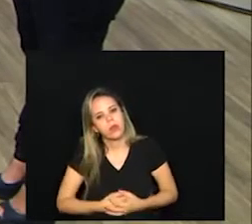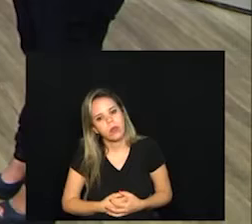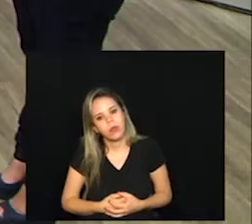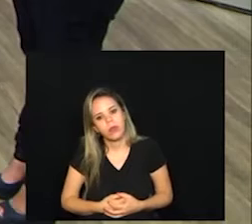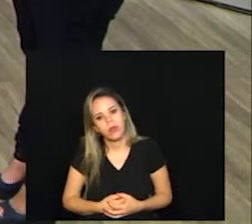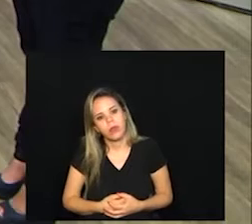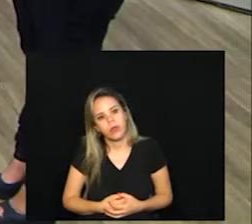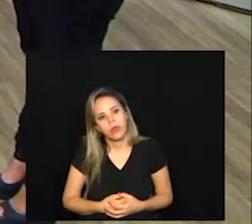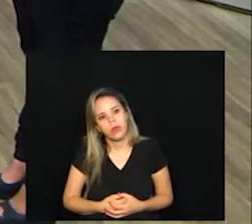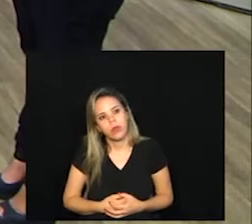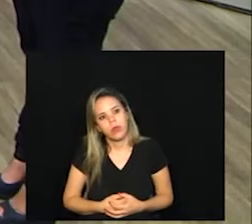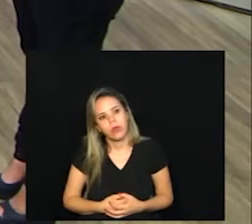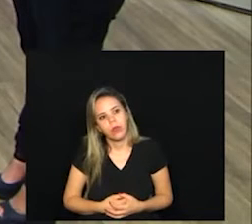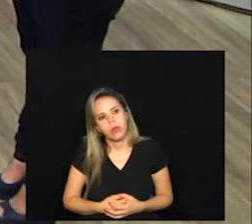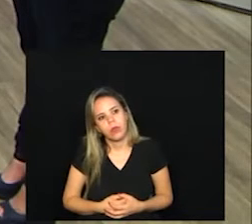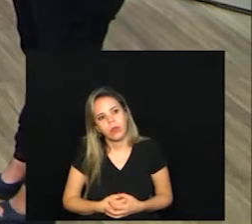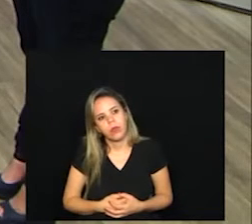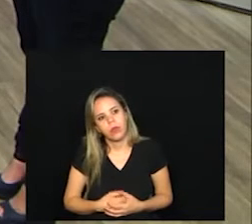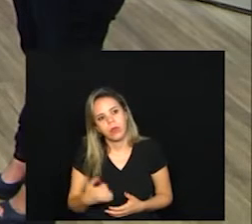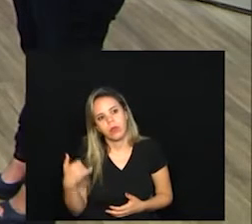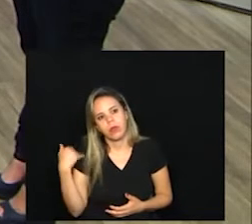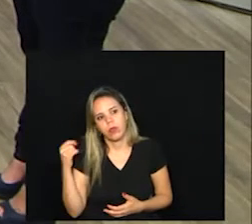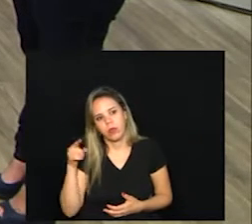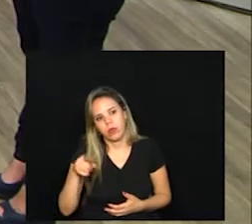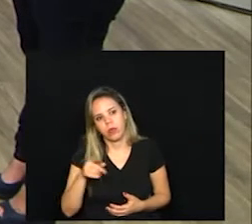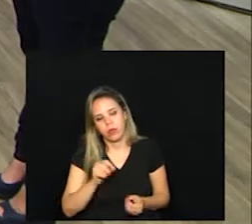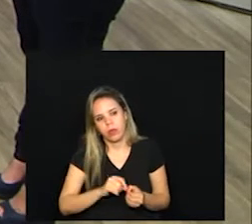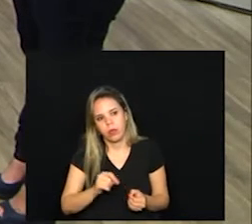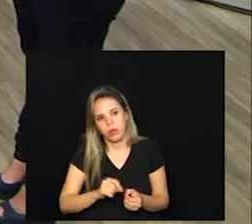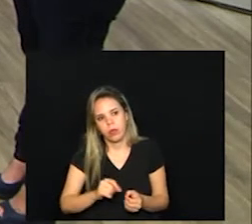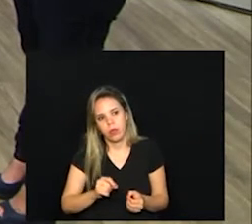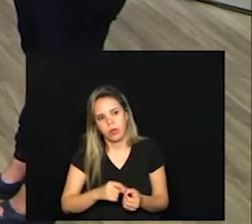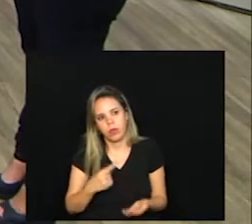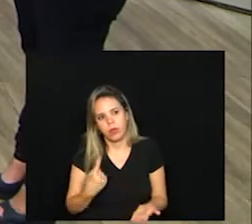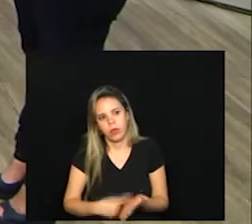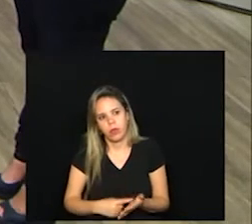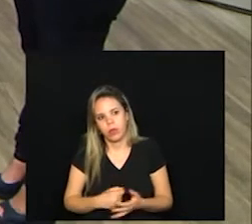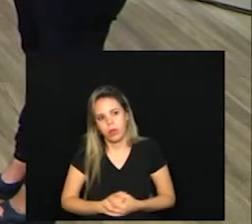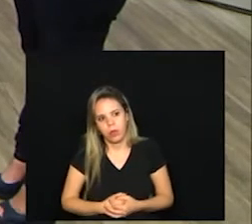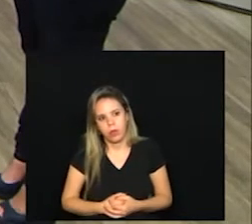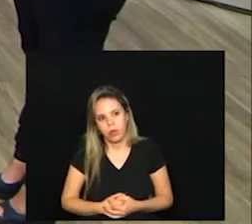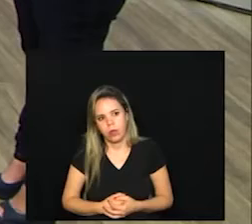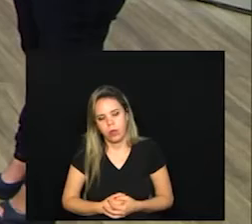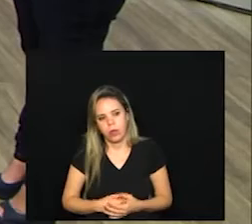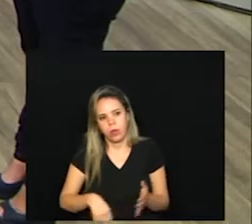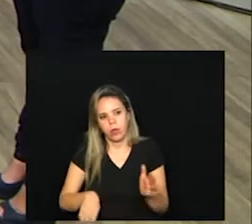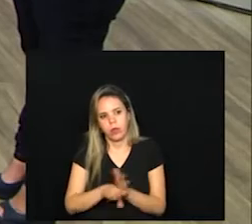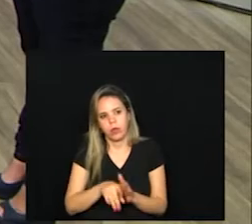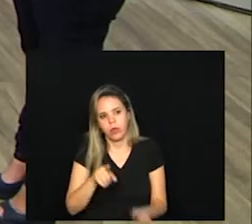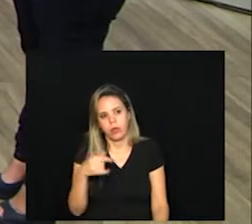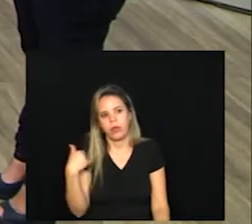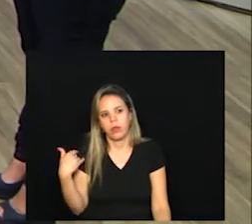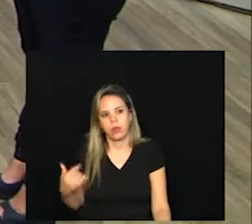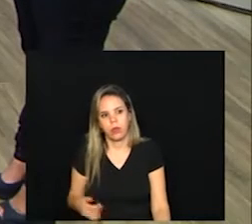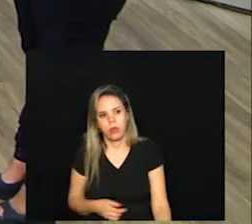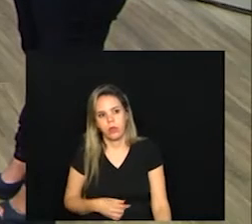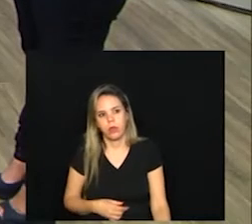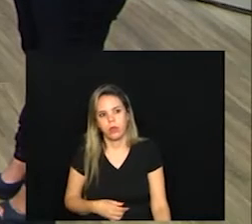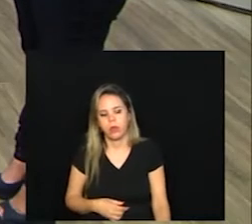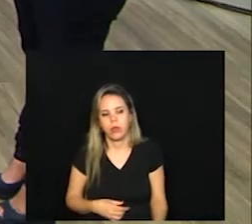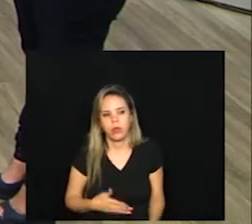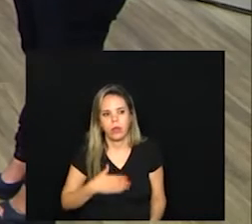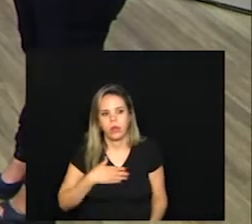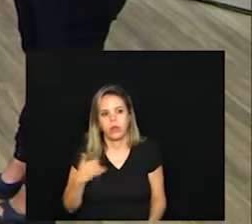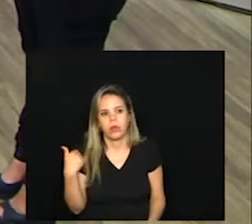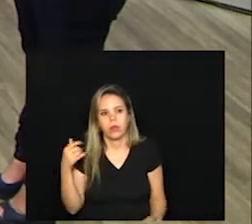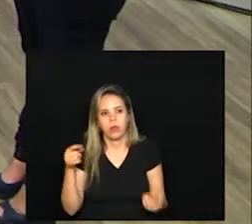vacina.campinas.sp.gov.br. Você está na sua faixa etária, você faz o agendamento. Chegou na sua faixa etária, como chegou na minha,